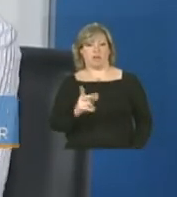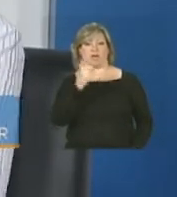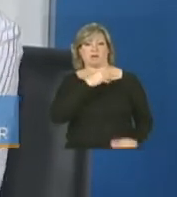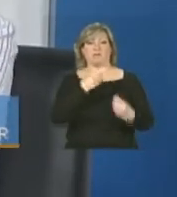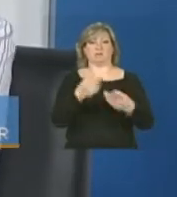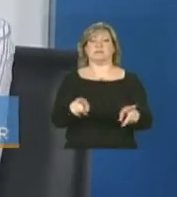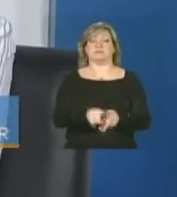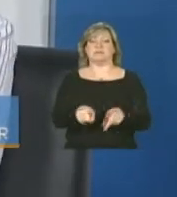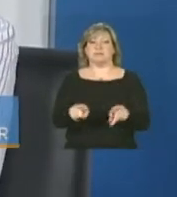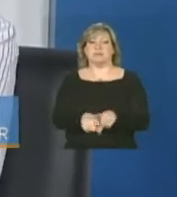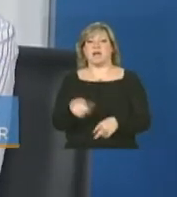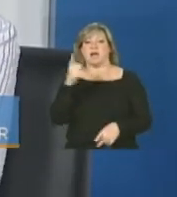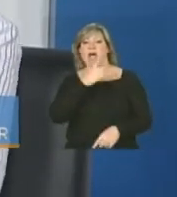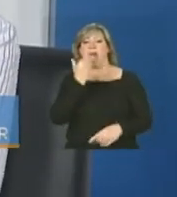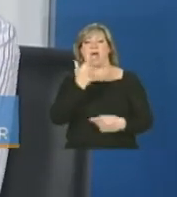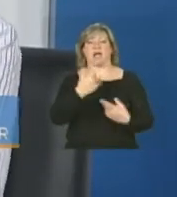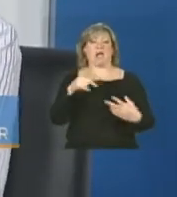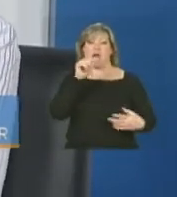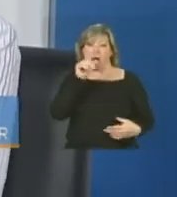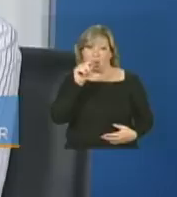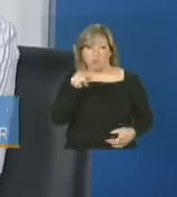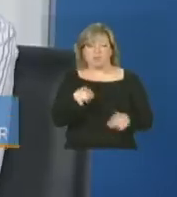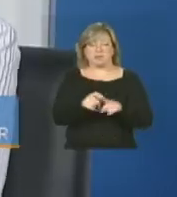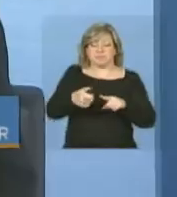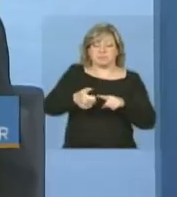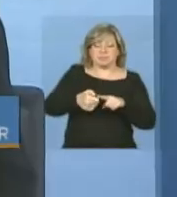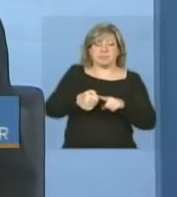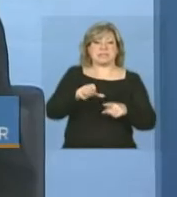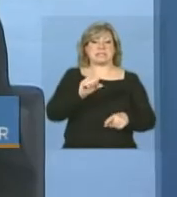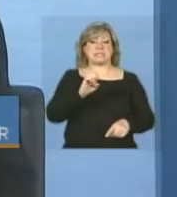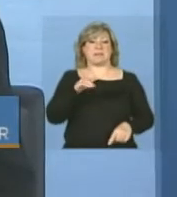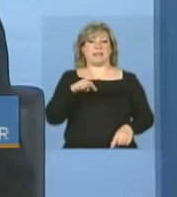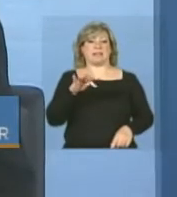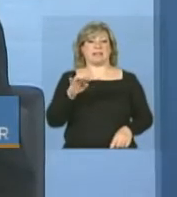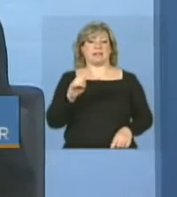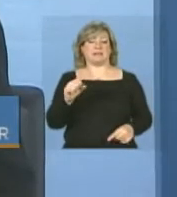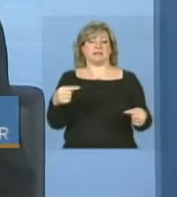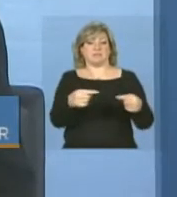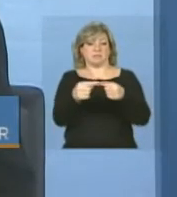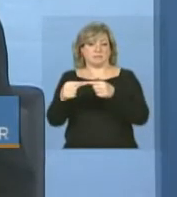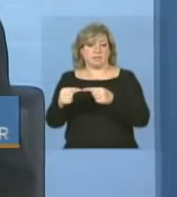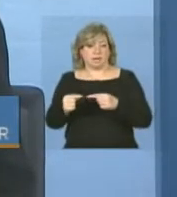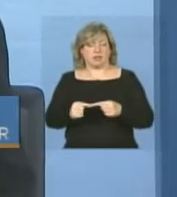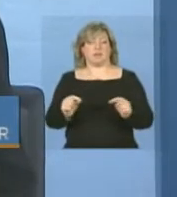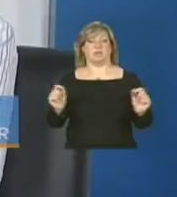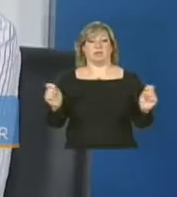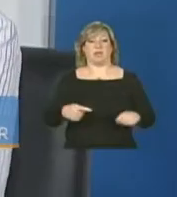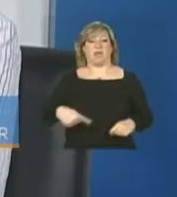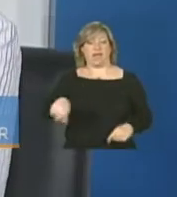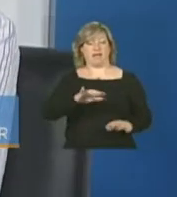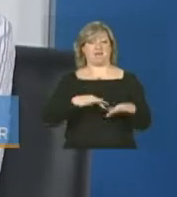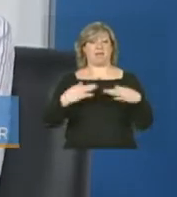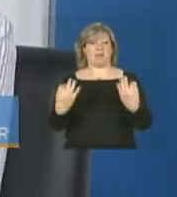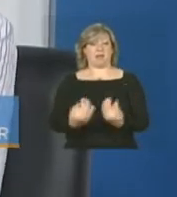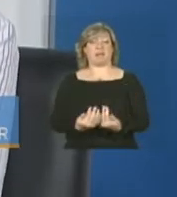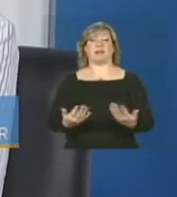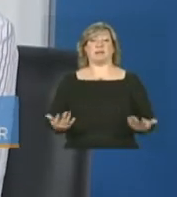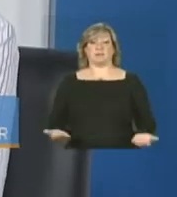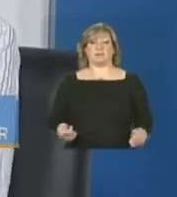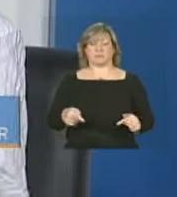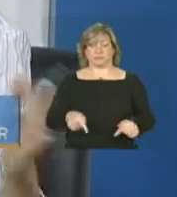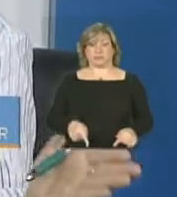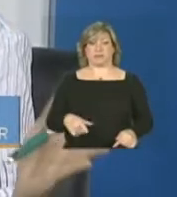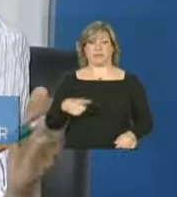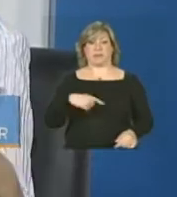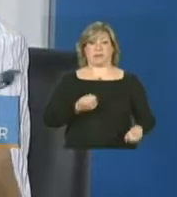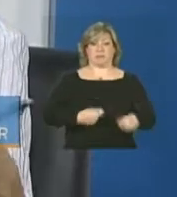para a produção, acesso a sementes adequadas, adaptadas, né, às condições dessas famílias, e mercado.